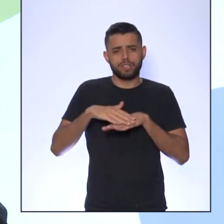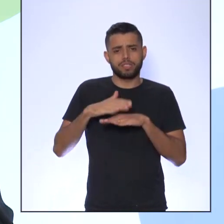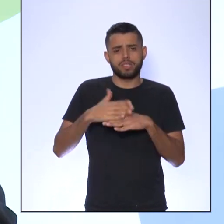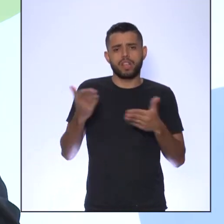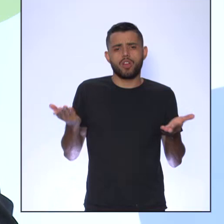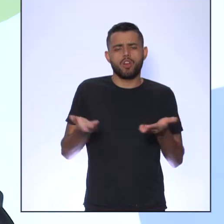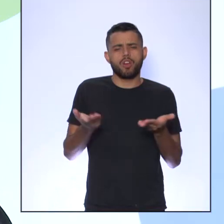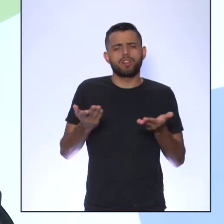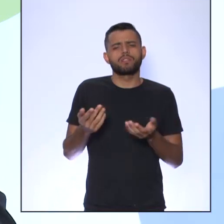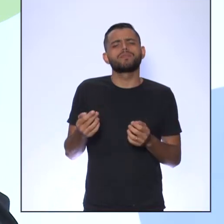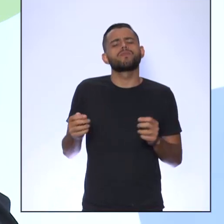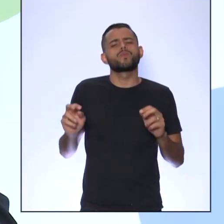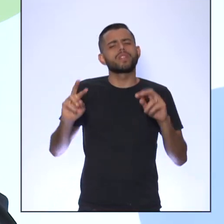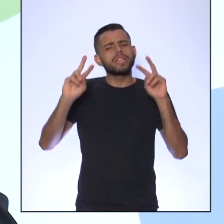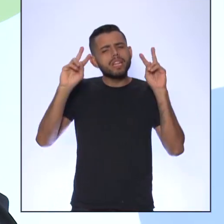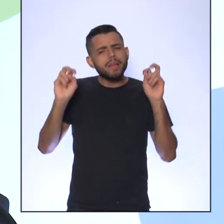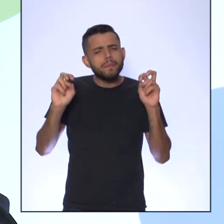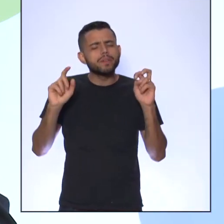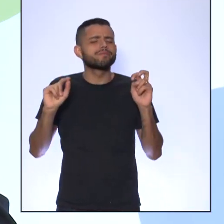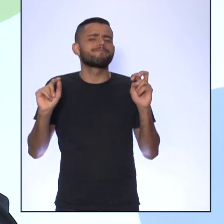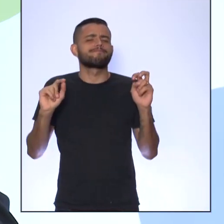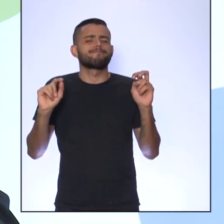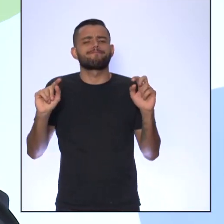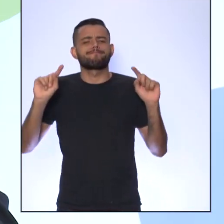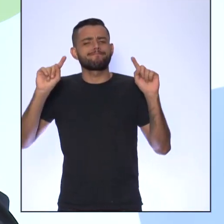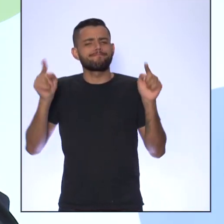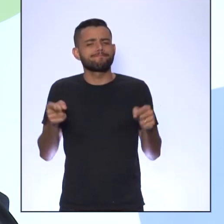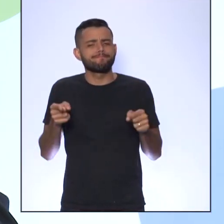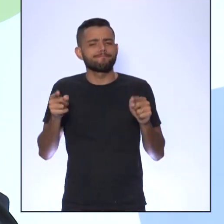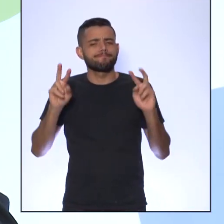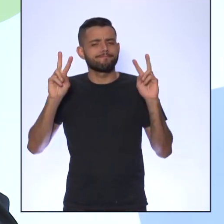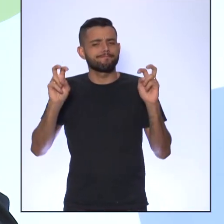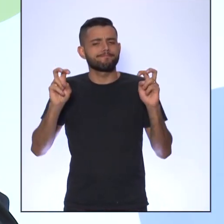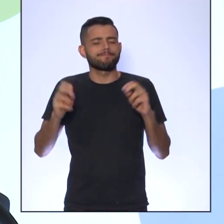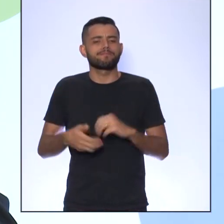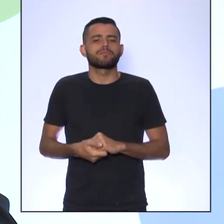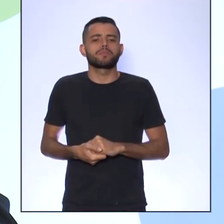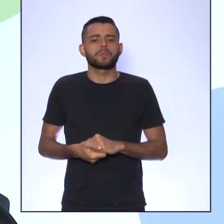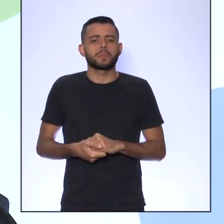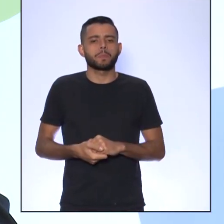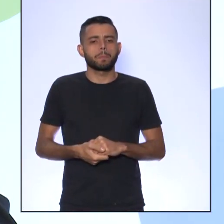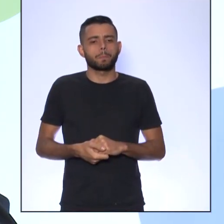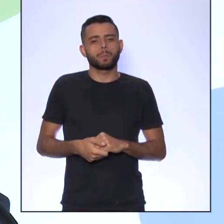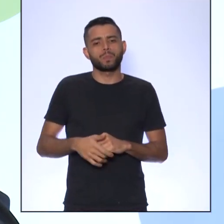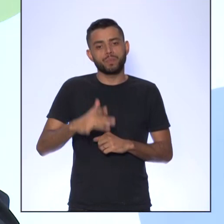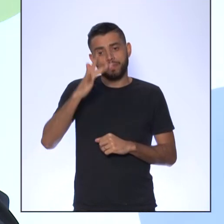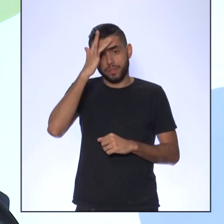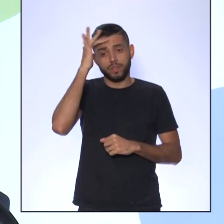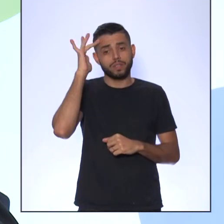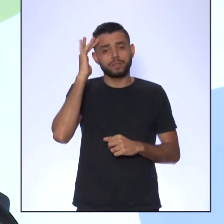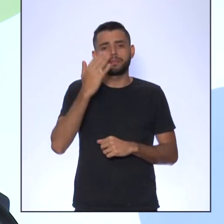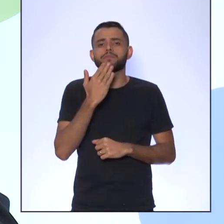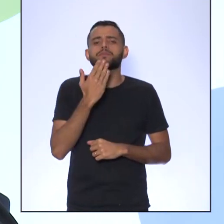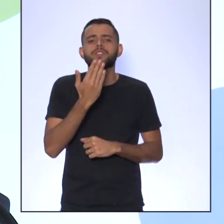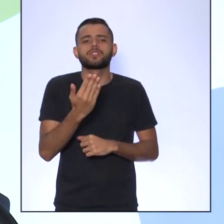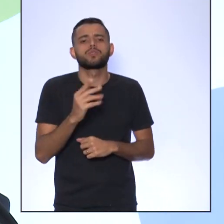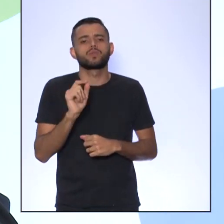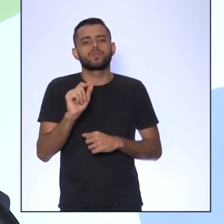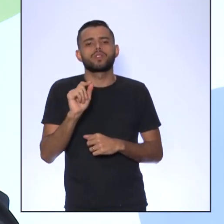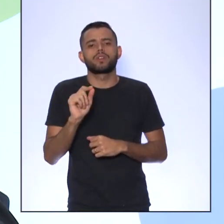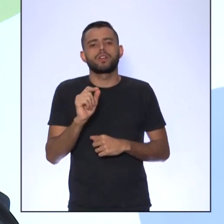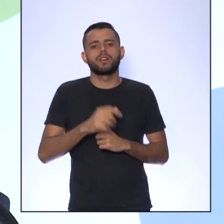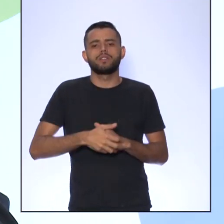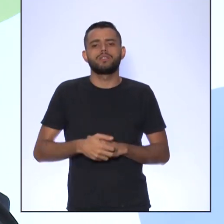fazer um parêntese importante, né? Tem gente pedindo aqui, por exemplo,